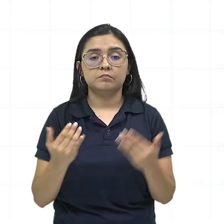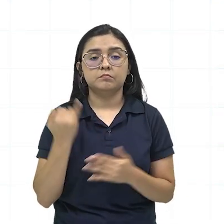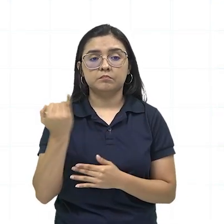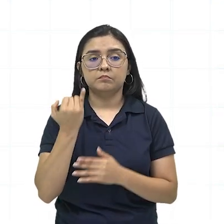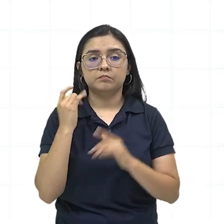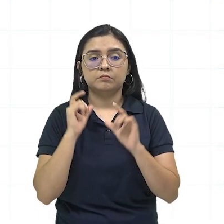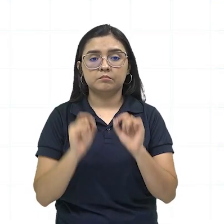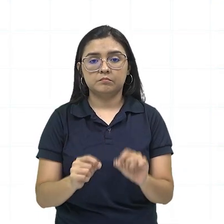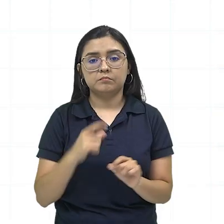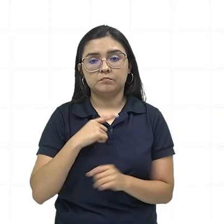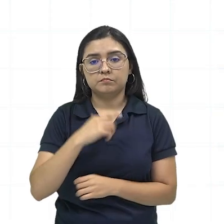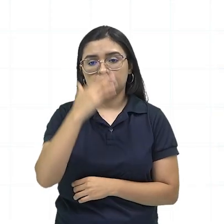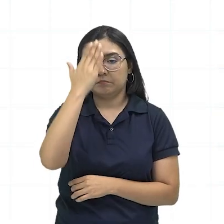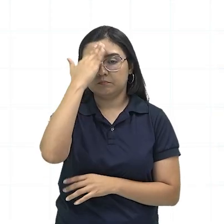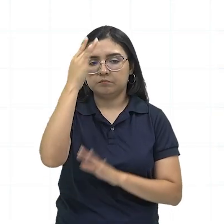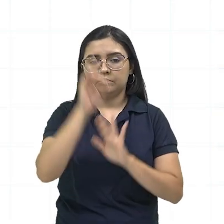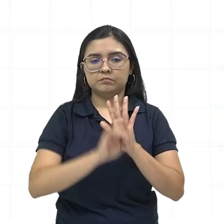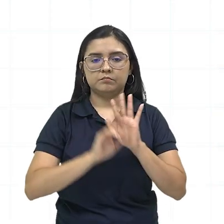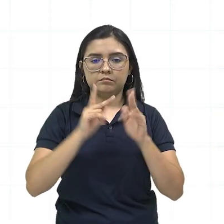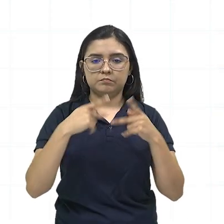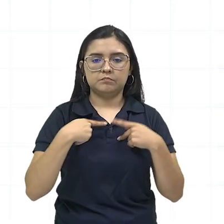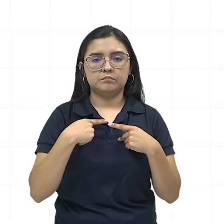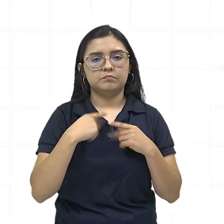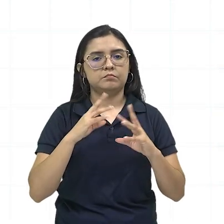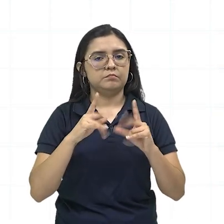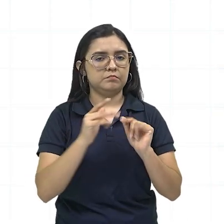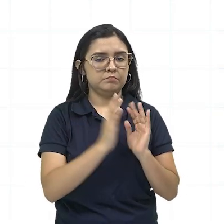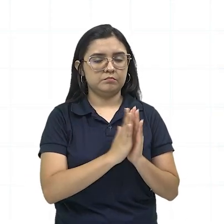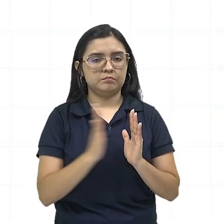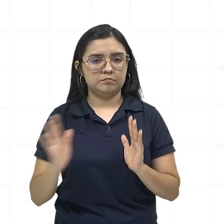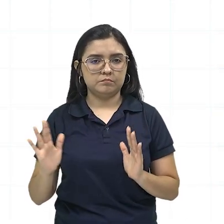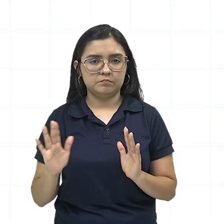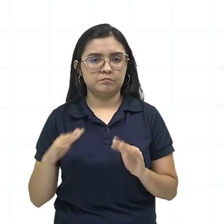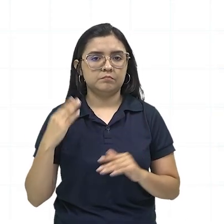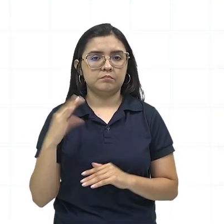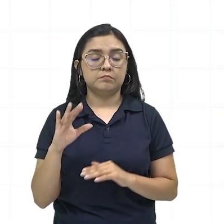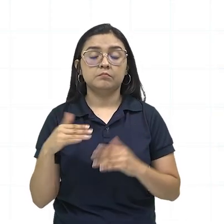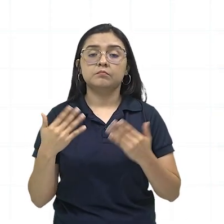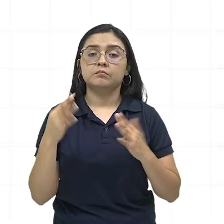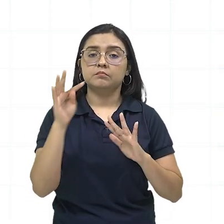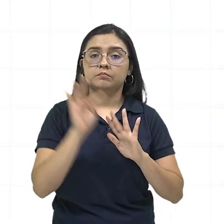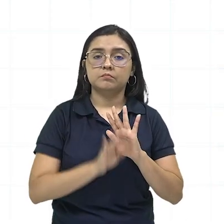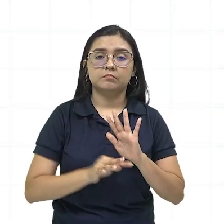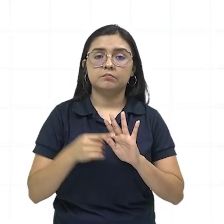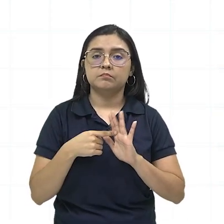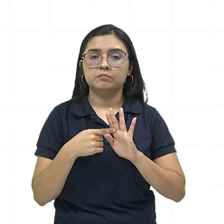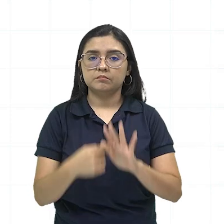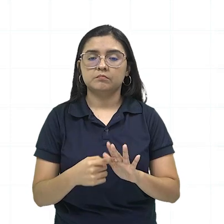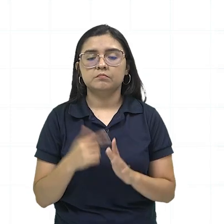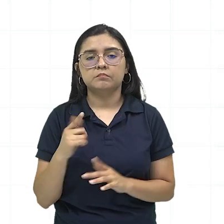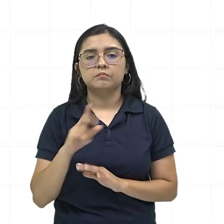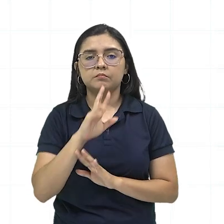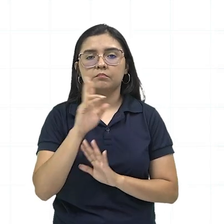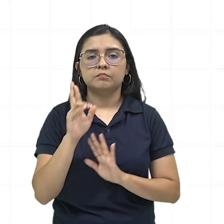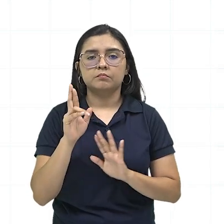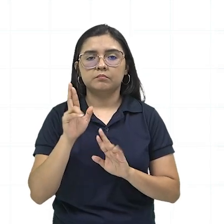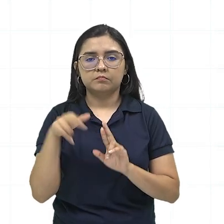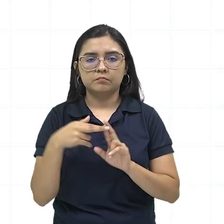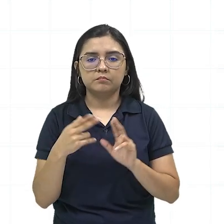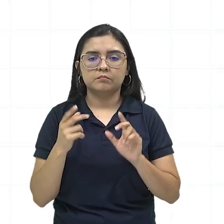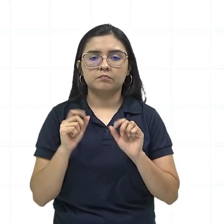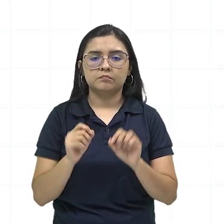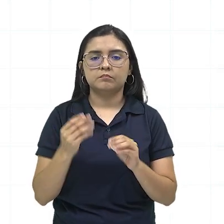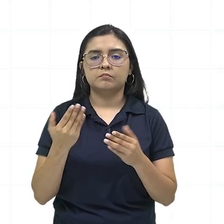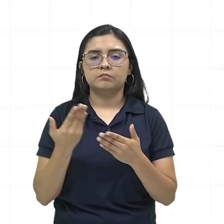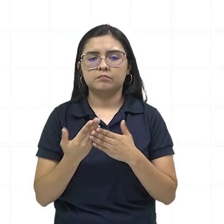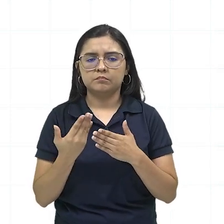reconhecer os direitos humanos fundamentais em todas as etapas do processo científico. Nesse texto especificamente, nós não temos muita referência aos estudos, o que tem